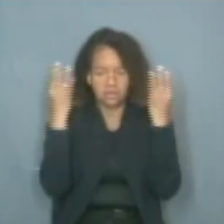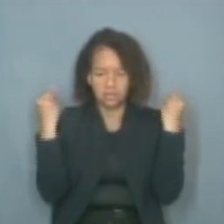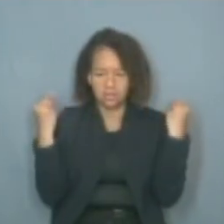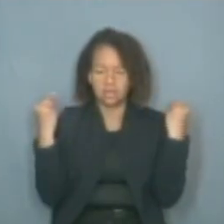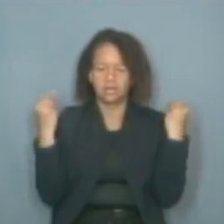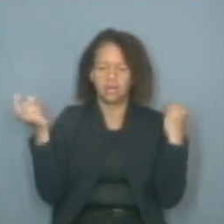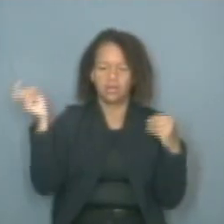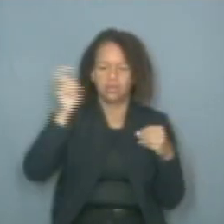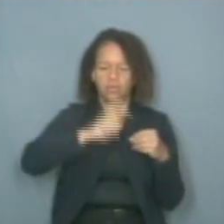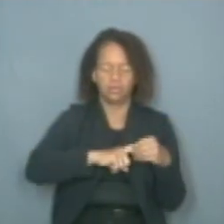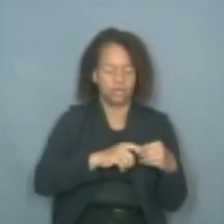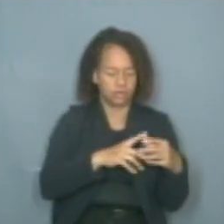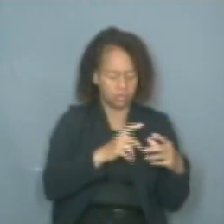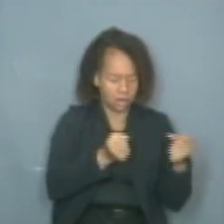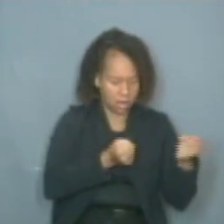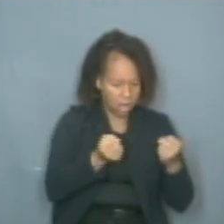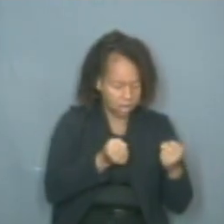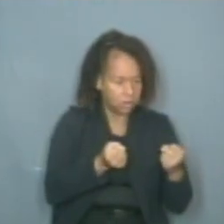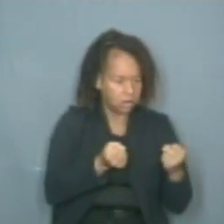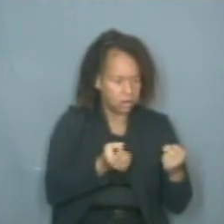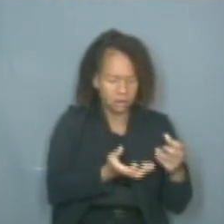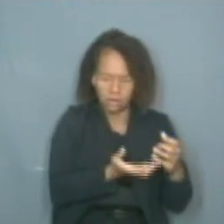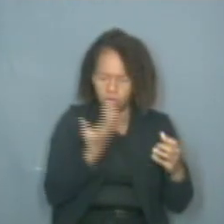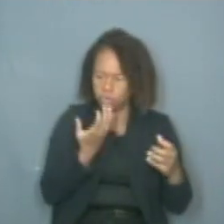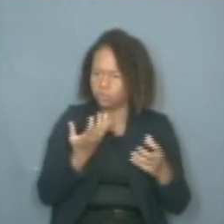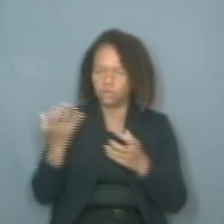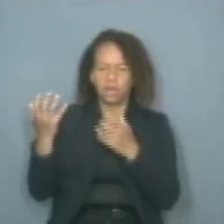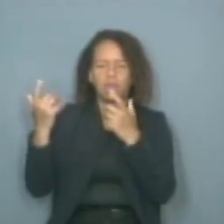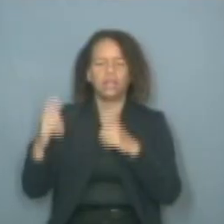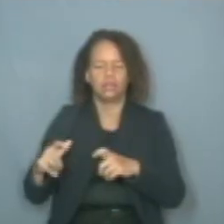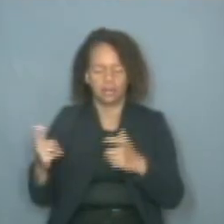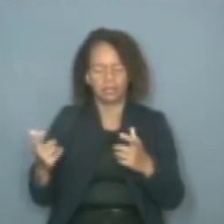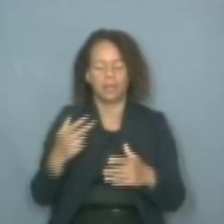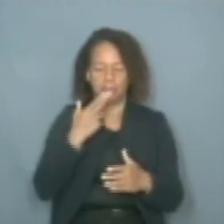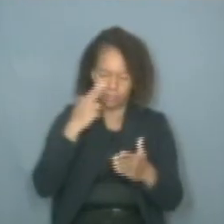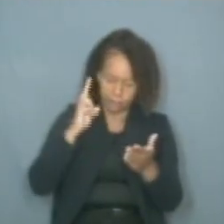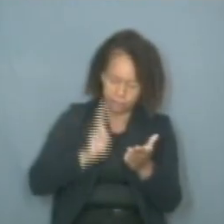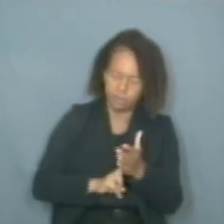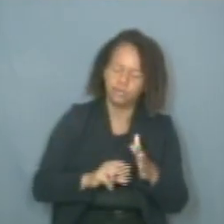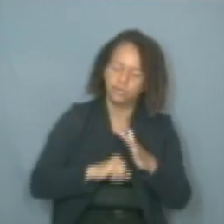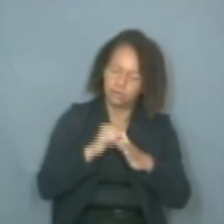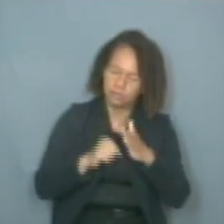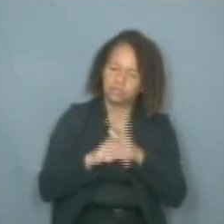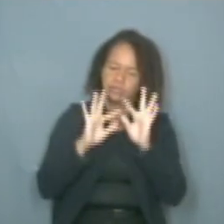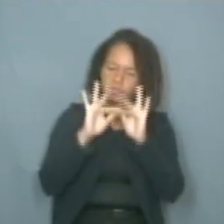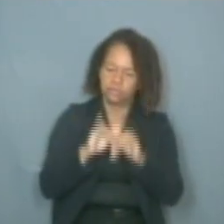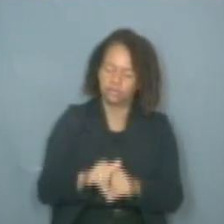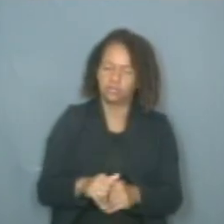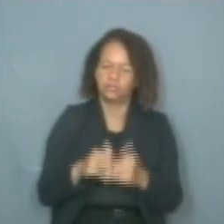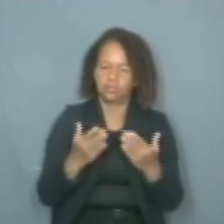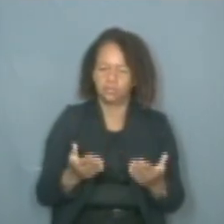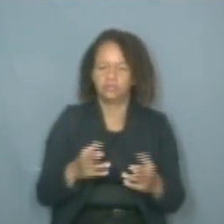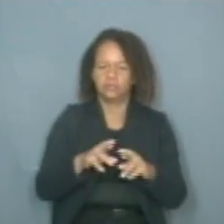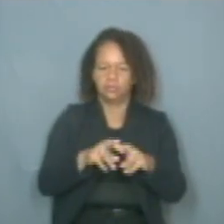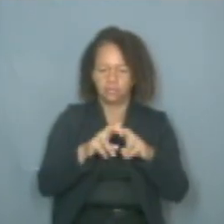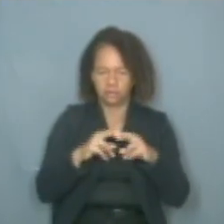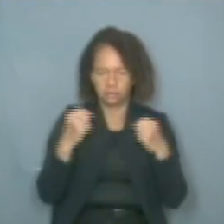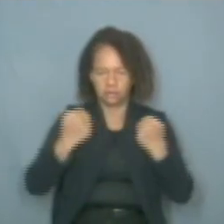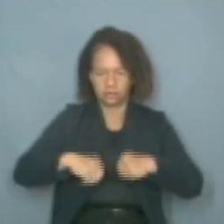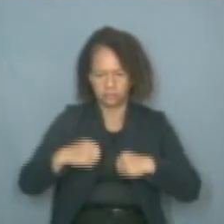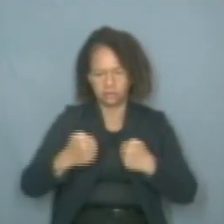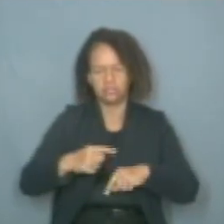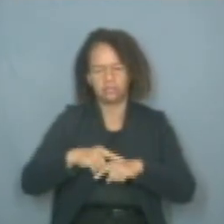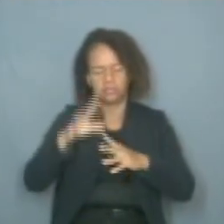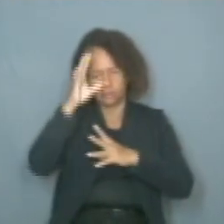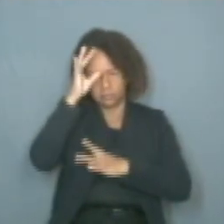e quando volta o carro já foi rebocado. Então é de fato a indústria da multa, a gente precisa acabar com isso e esse requerimento precisa ser aprovado.